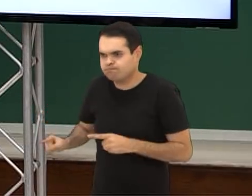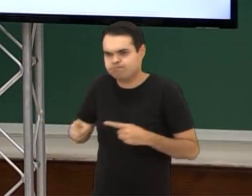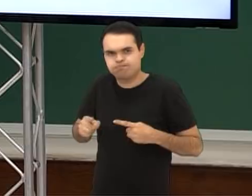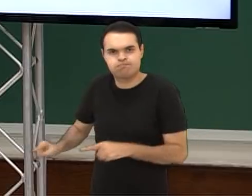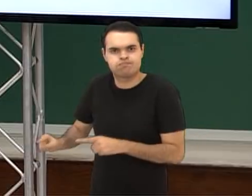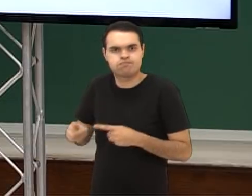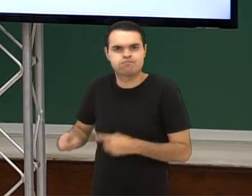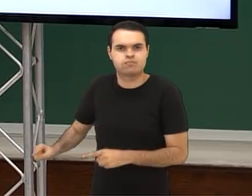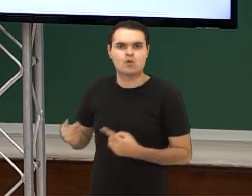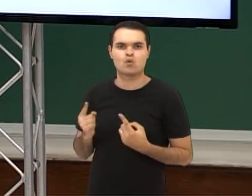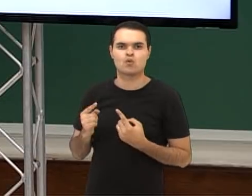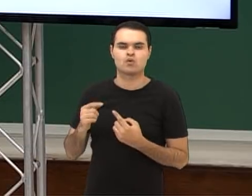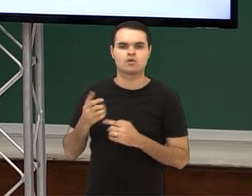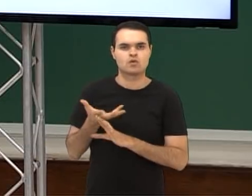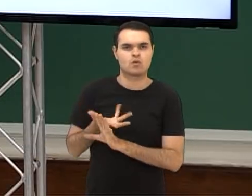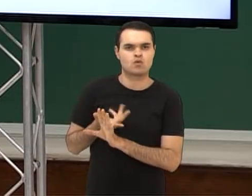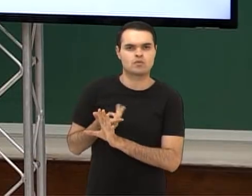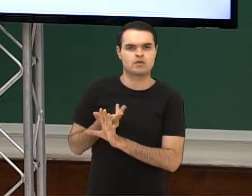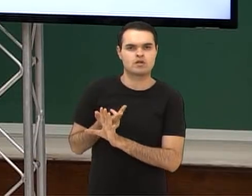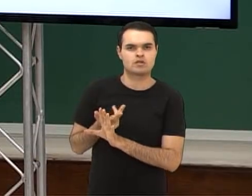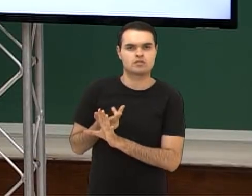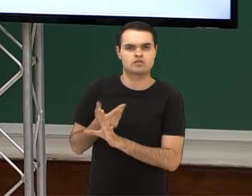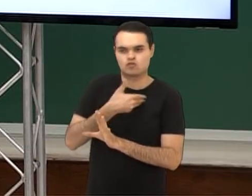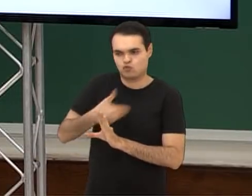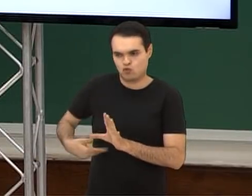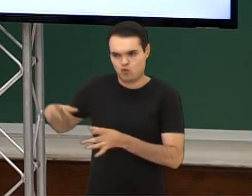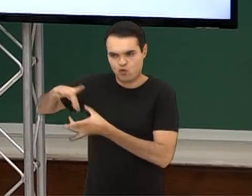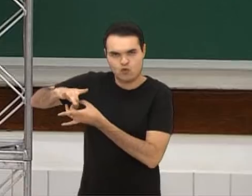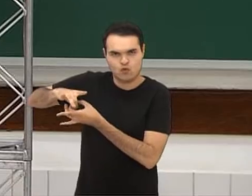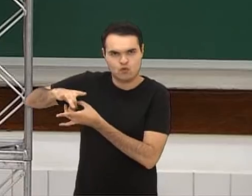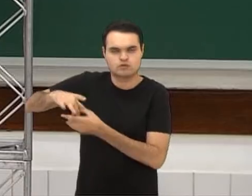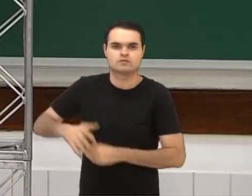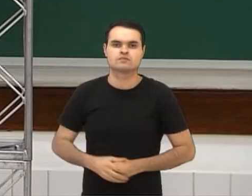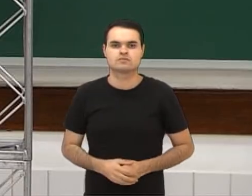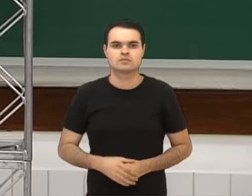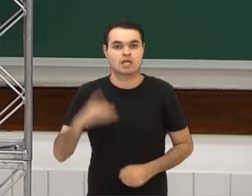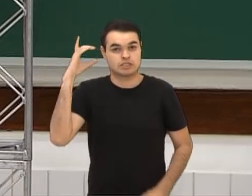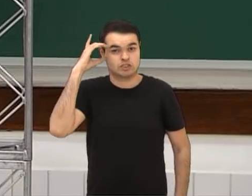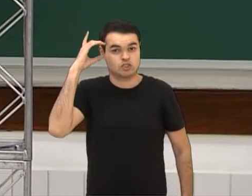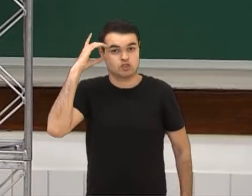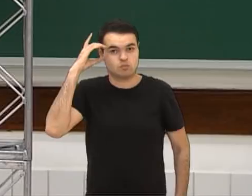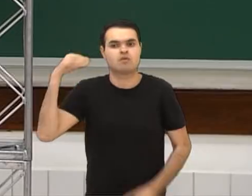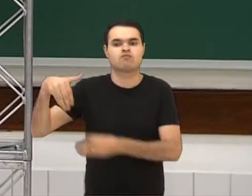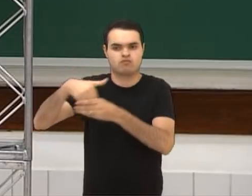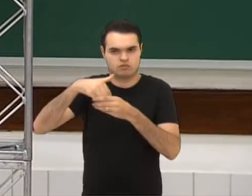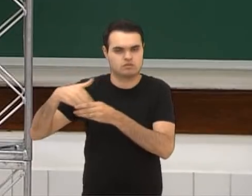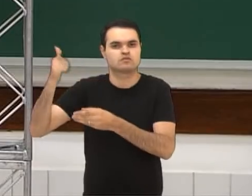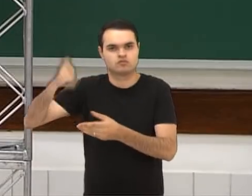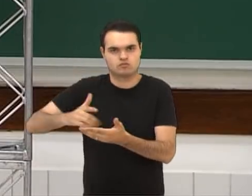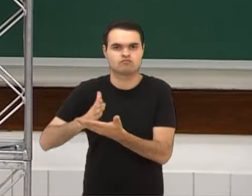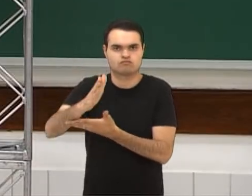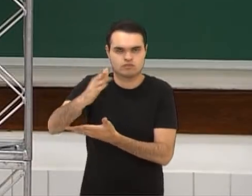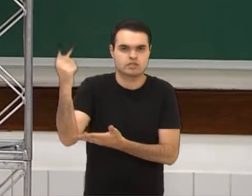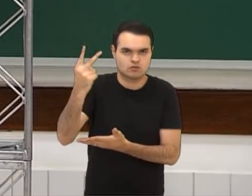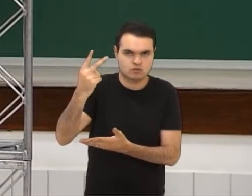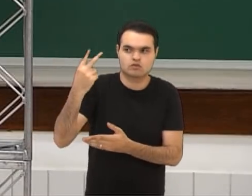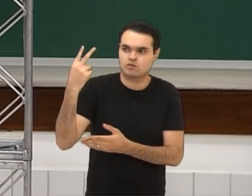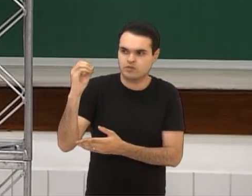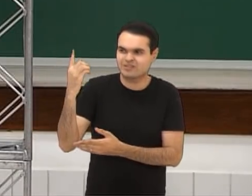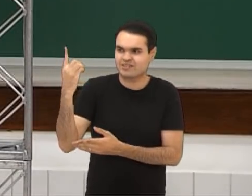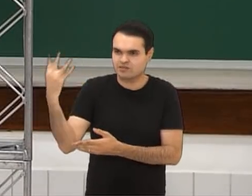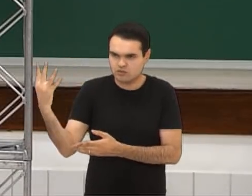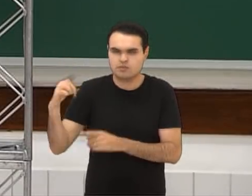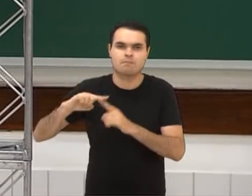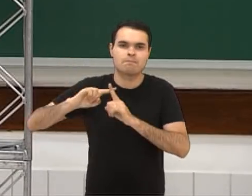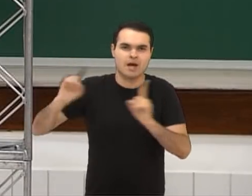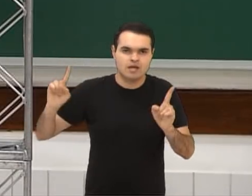fim da corrupção e aconteceram durante o governo dela. Dilma Rousseff foi reeleita em 2014, mas sofreu